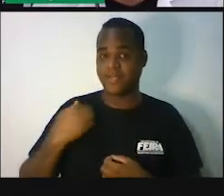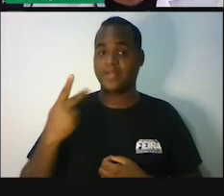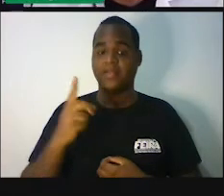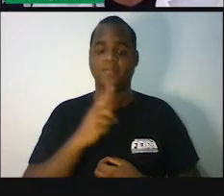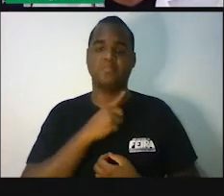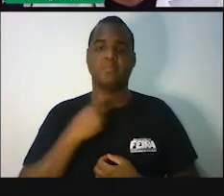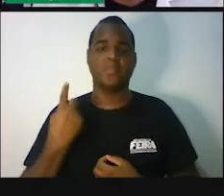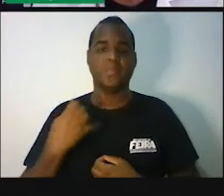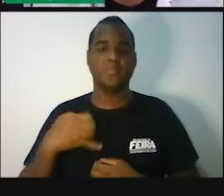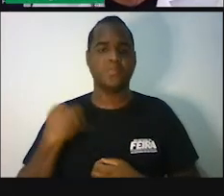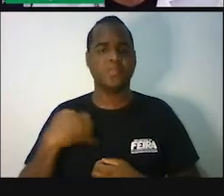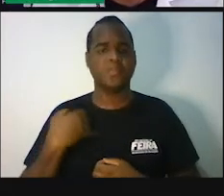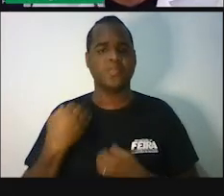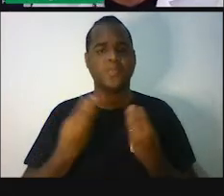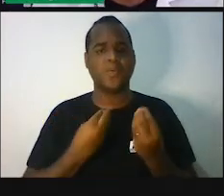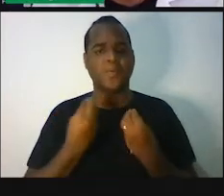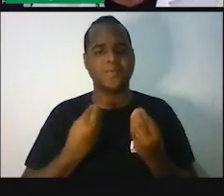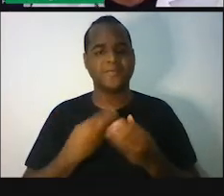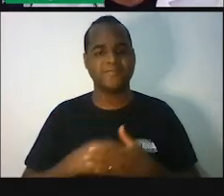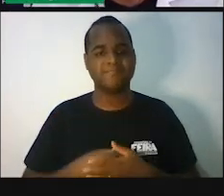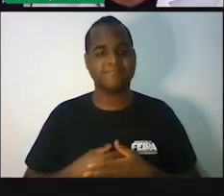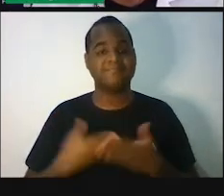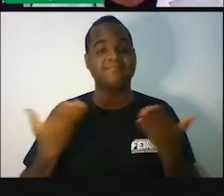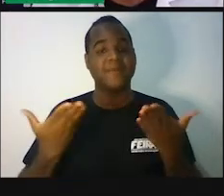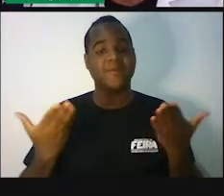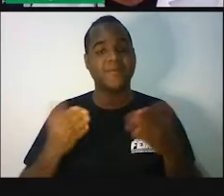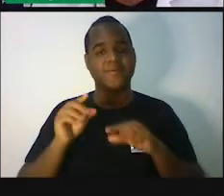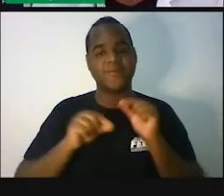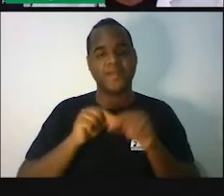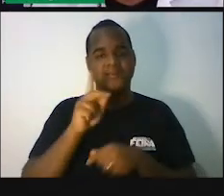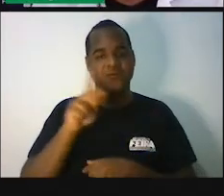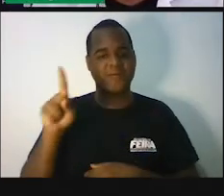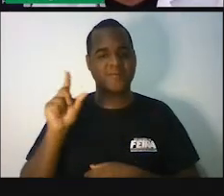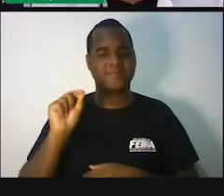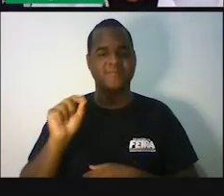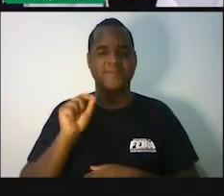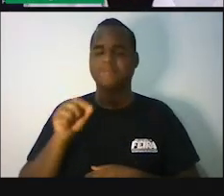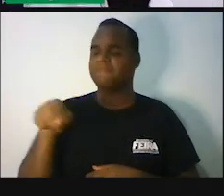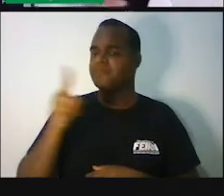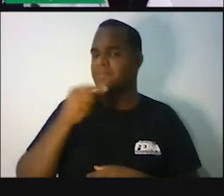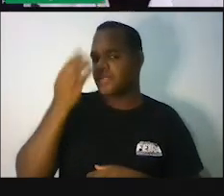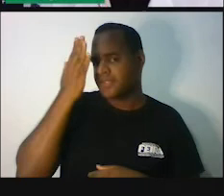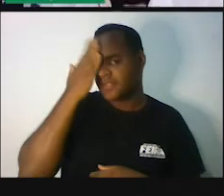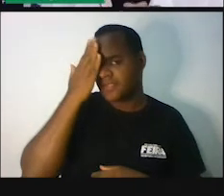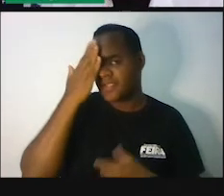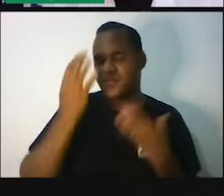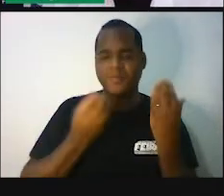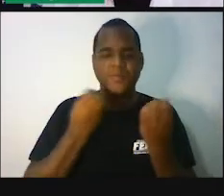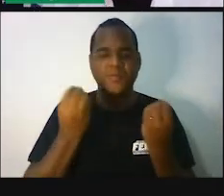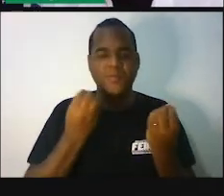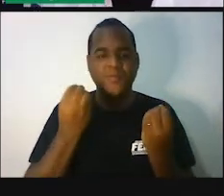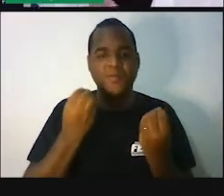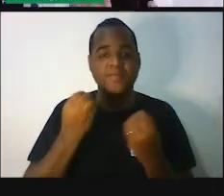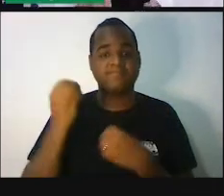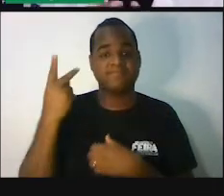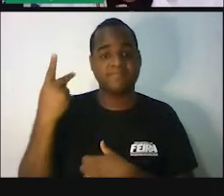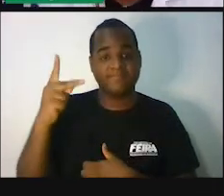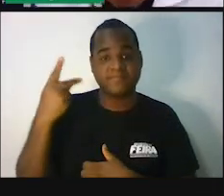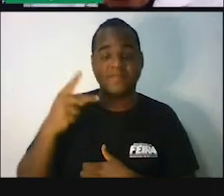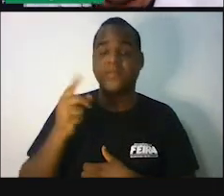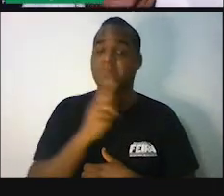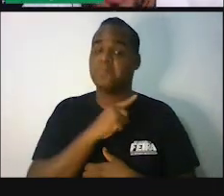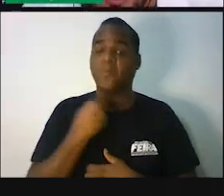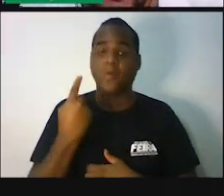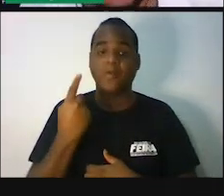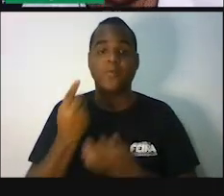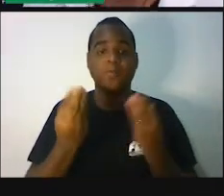morreu. E agora, professor? Como é que eu vou saber com quantos anos ele